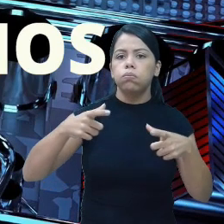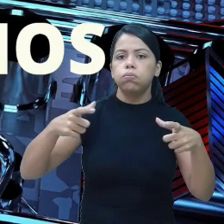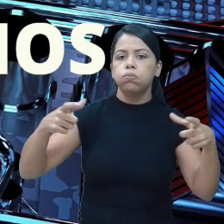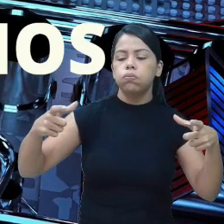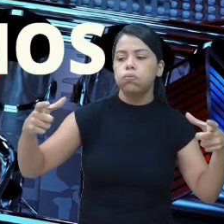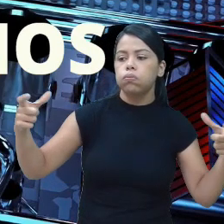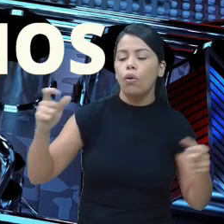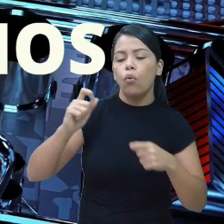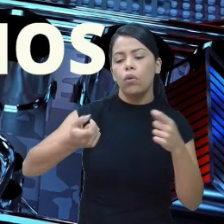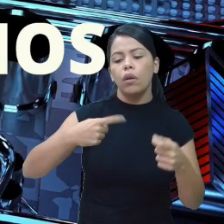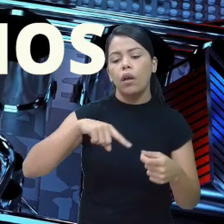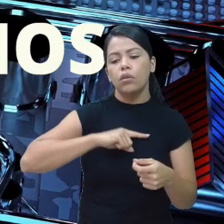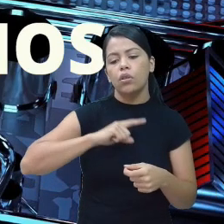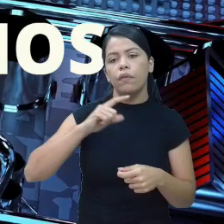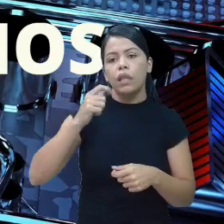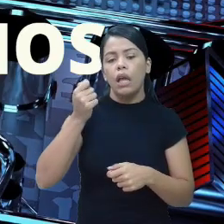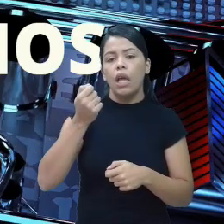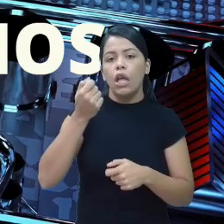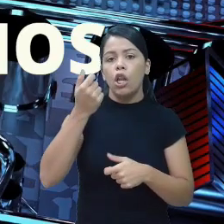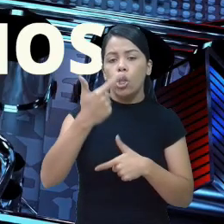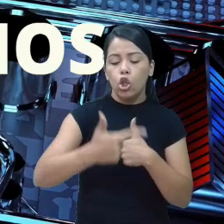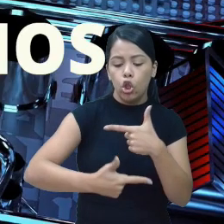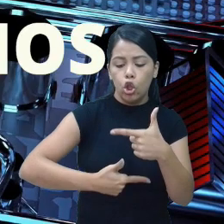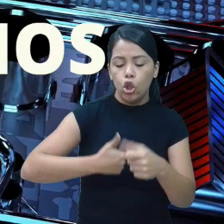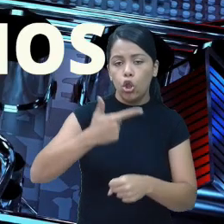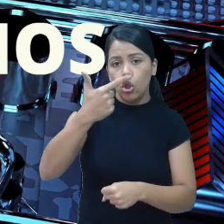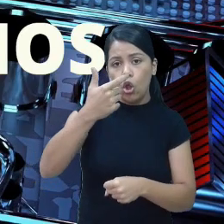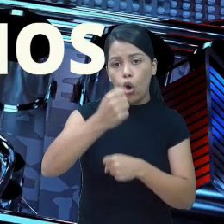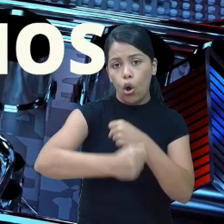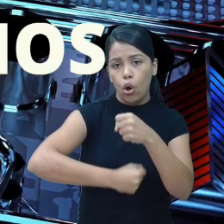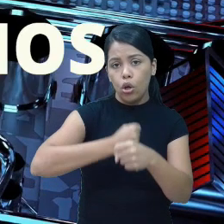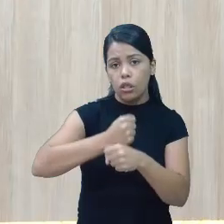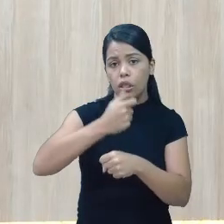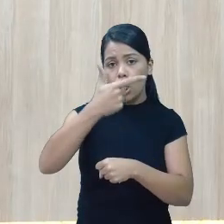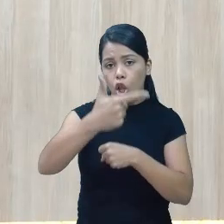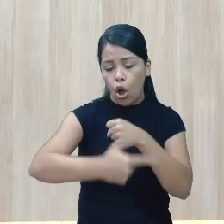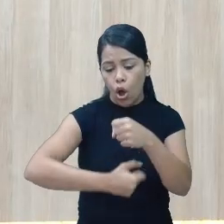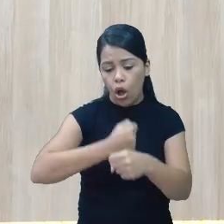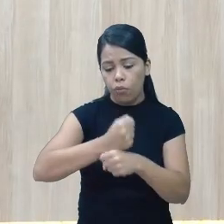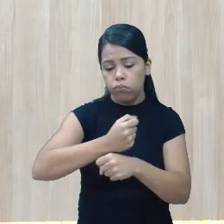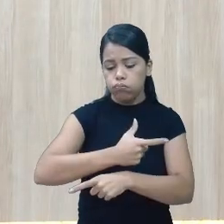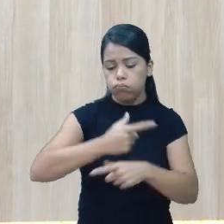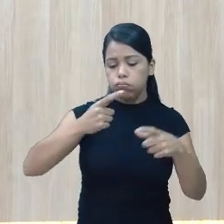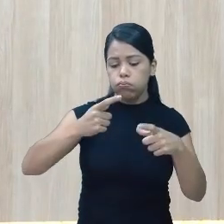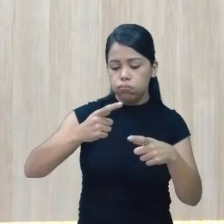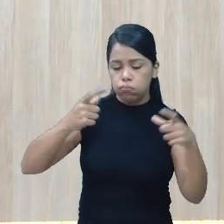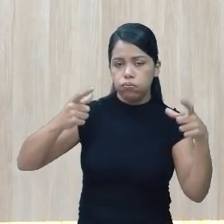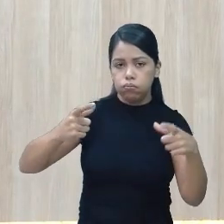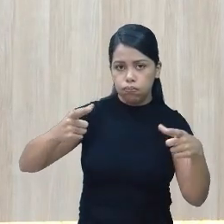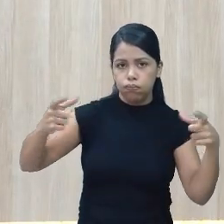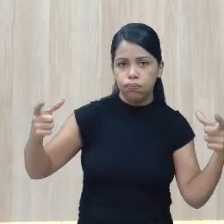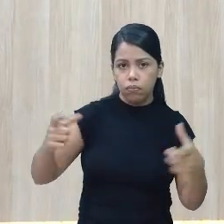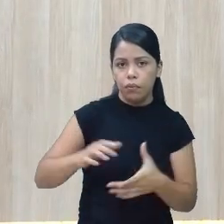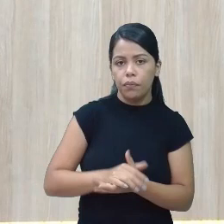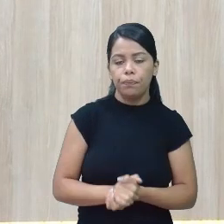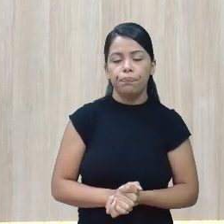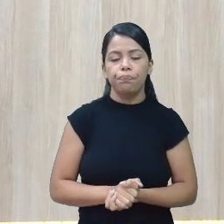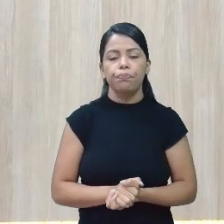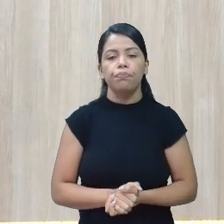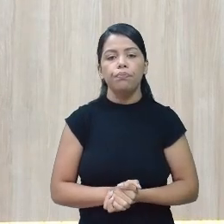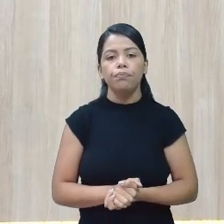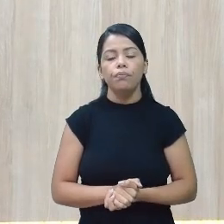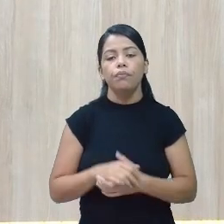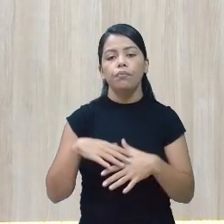ter de informações no período de 2 anos é o dobro do que a gente tinha no período anterior, tá